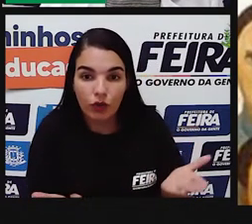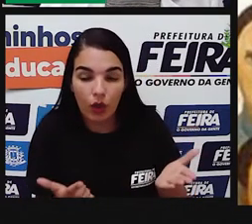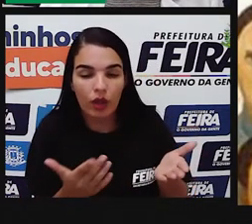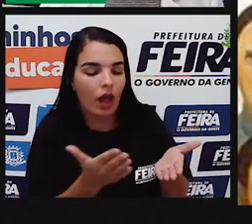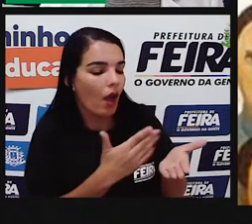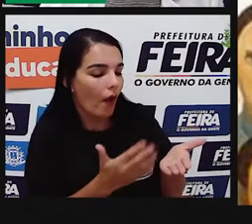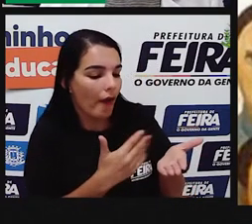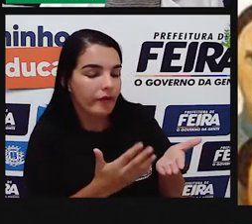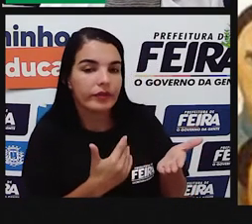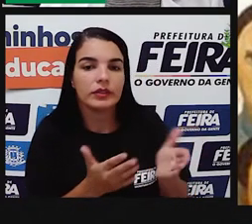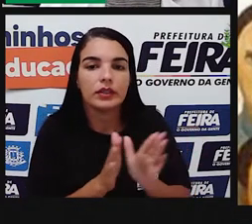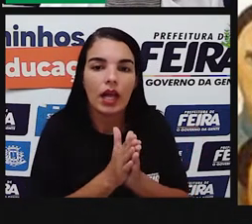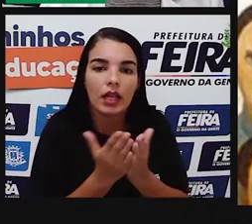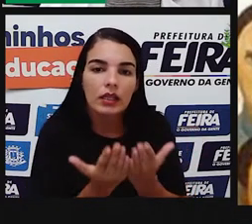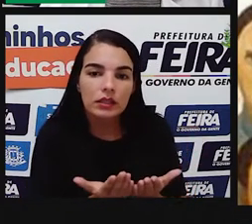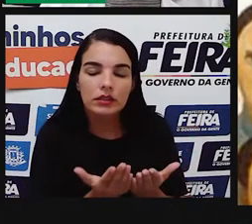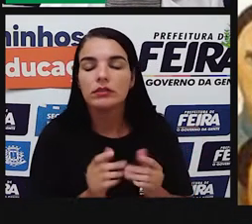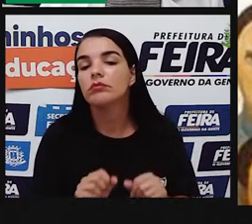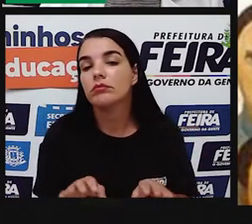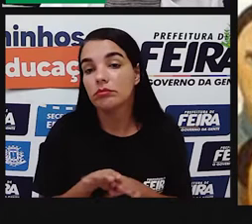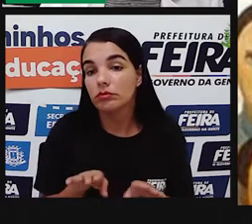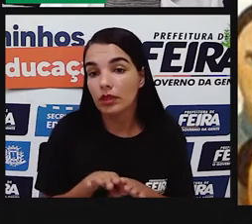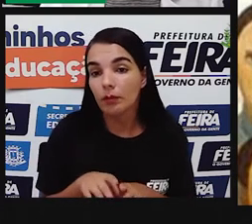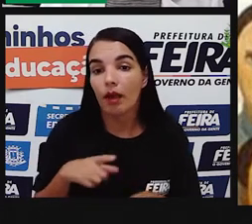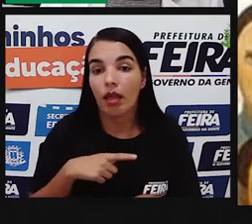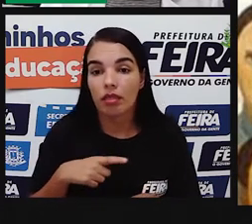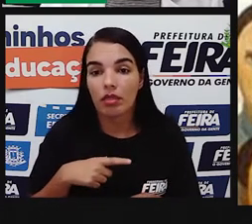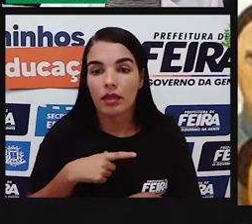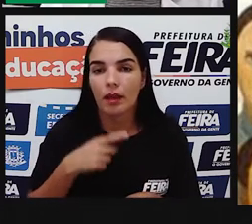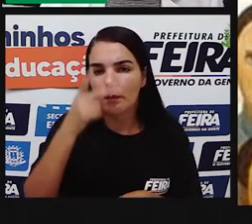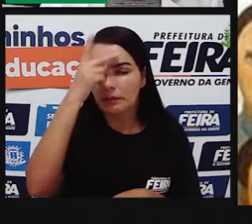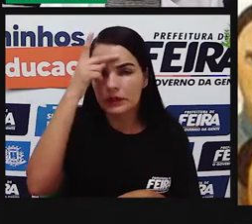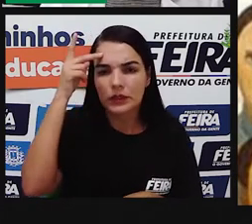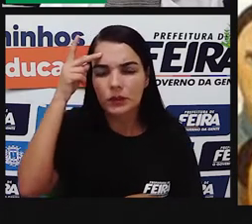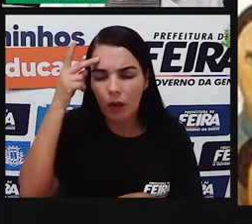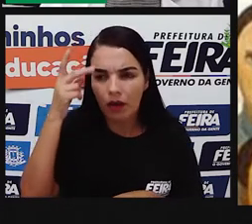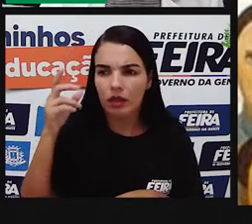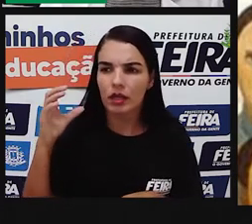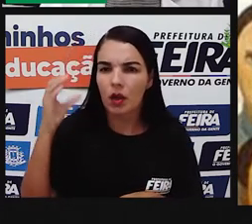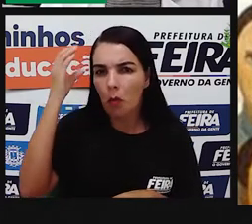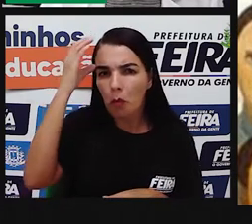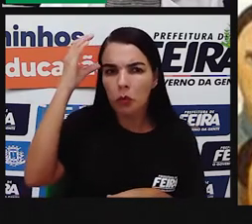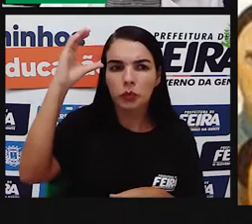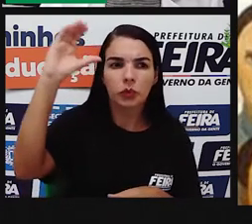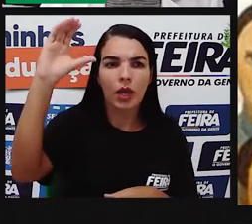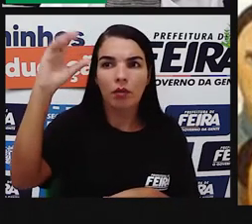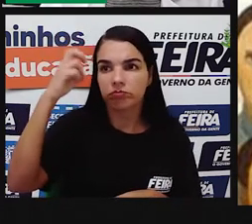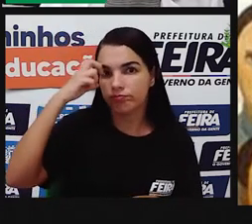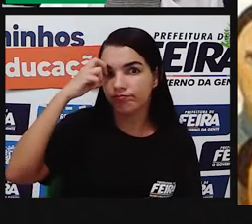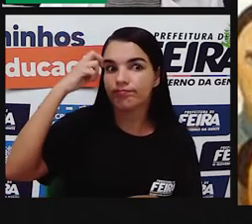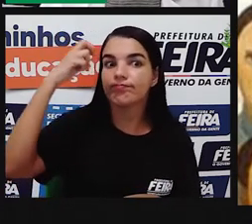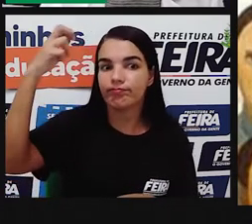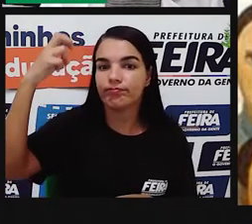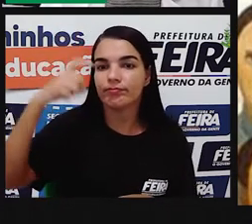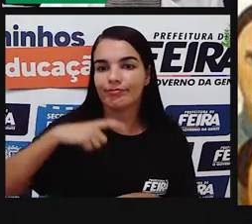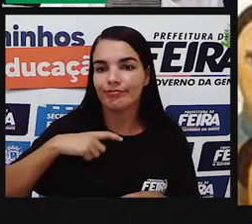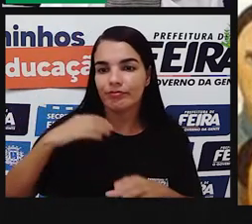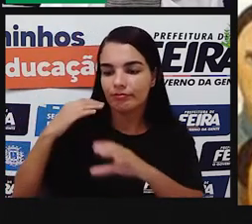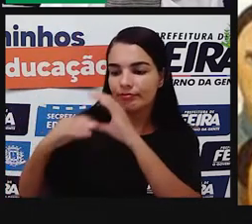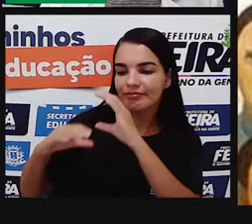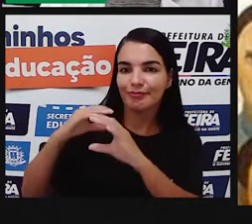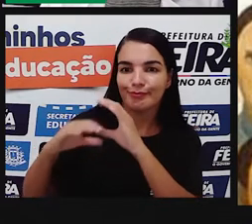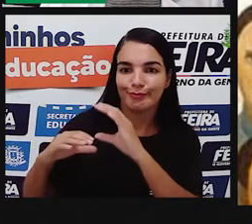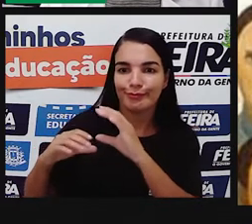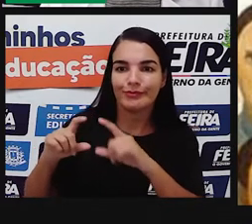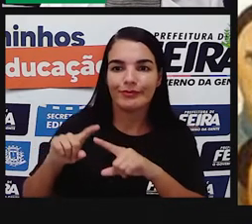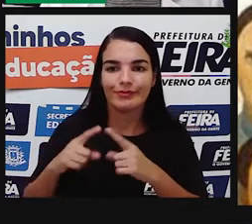cultural de bom padrão, de nível cultural alto, utilizam para se comunicar. Em razão de fatores